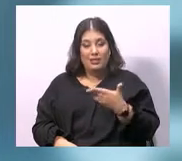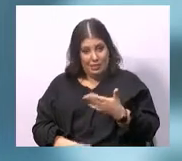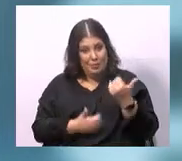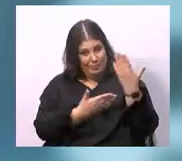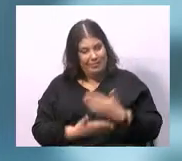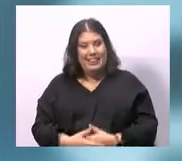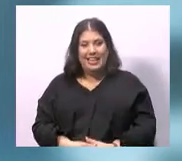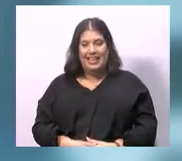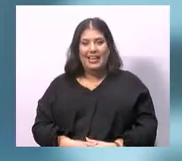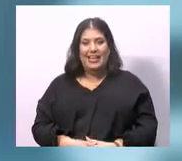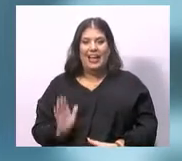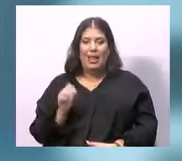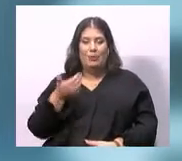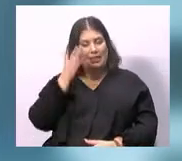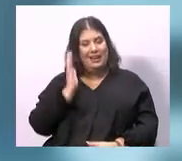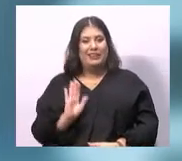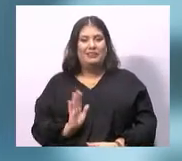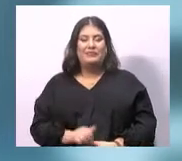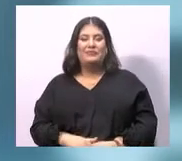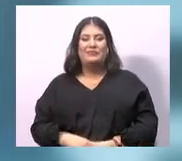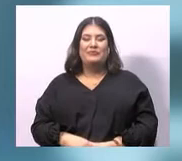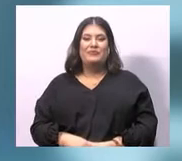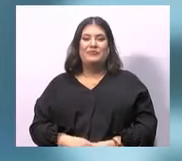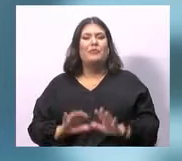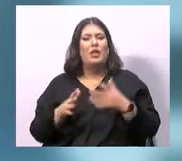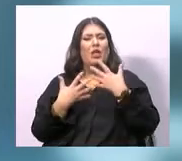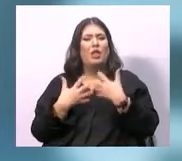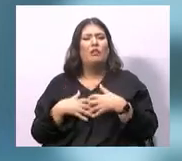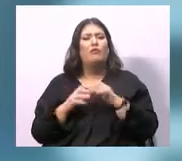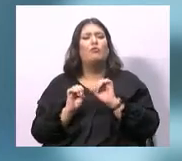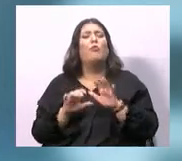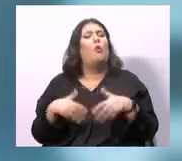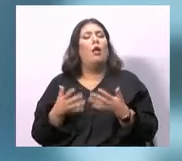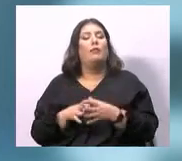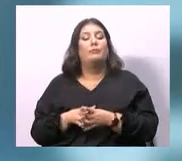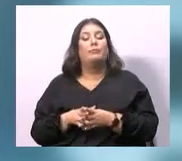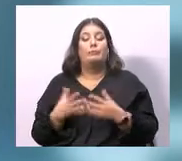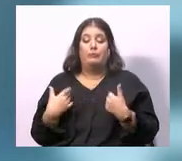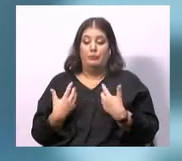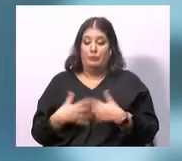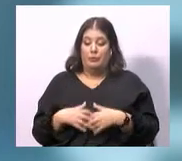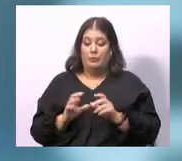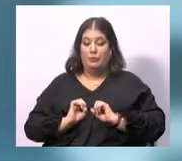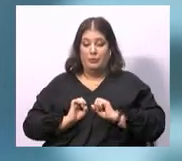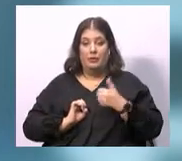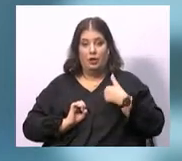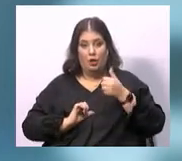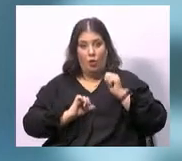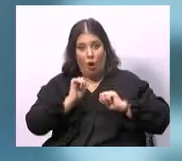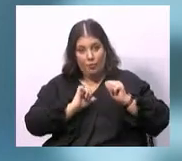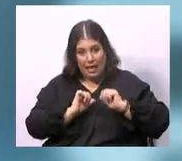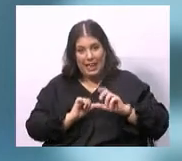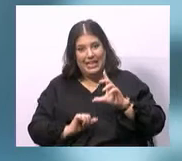consultório. Muito boa tarde. Olá, boa tarde. Qual é a sua dúvida? Ora, a minha dúvida fui eu que fui operada há 6